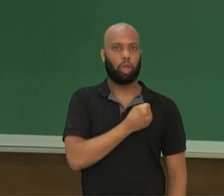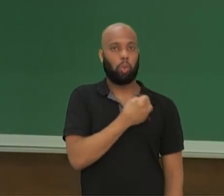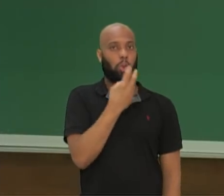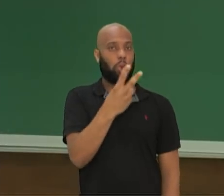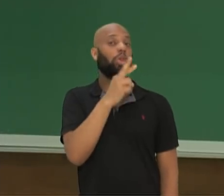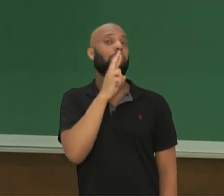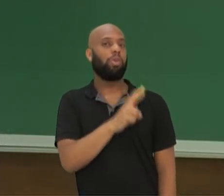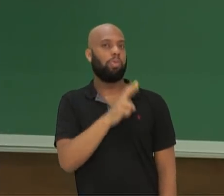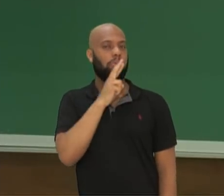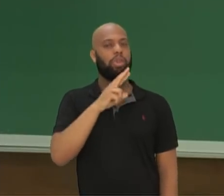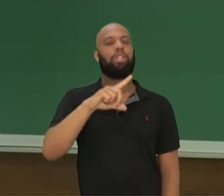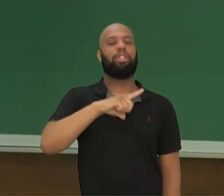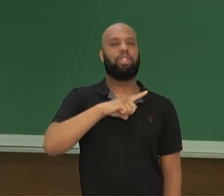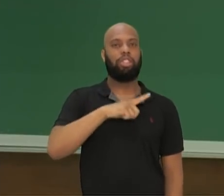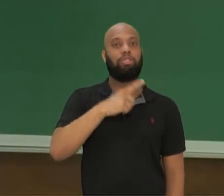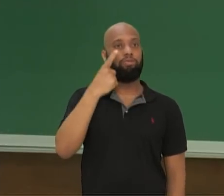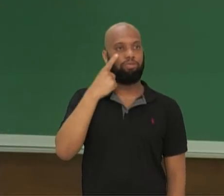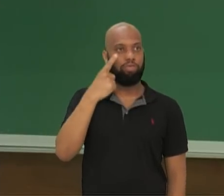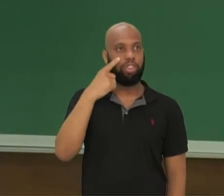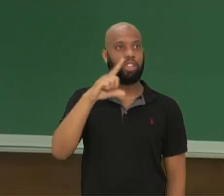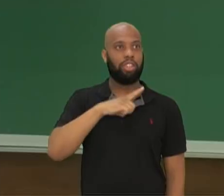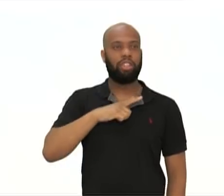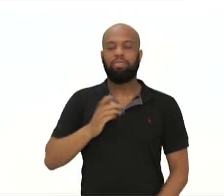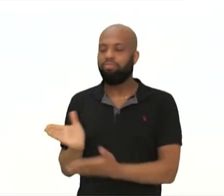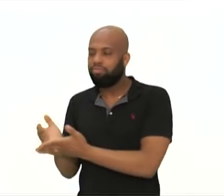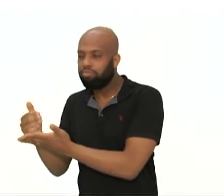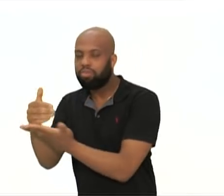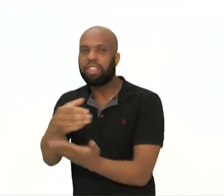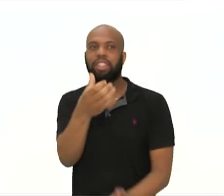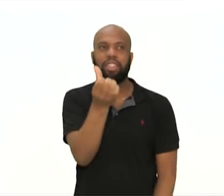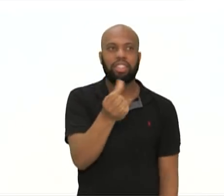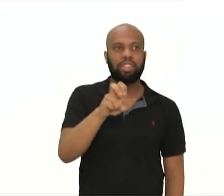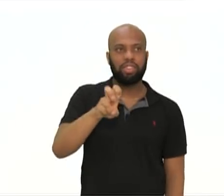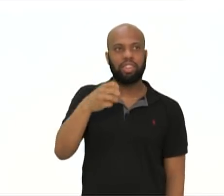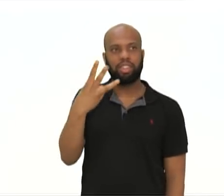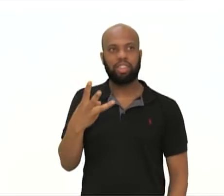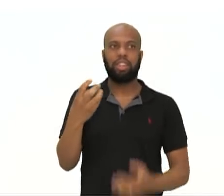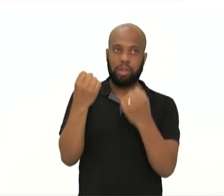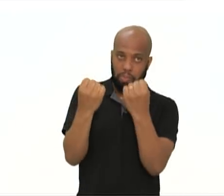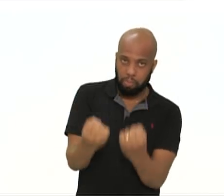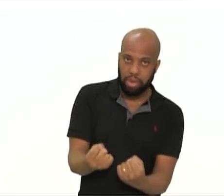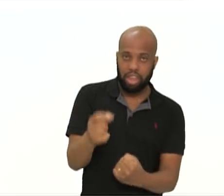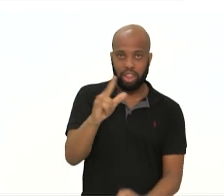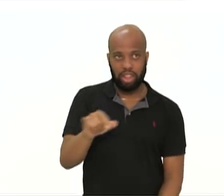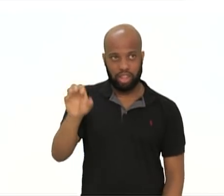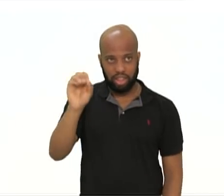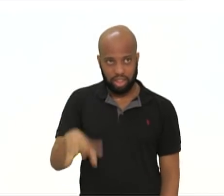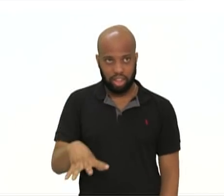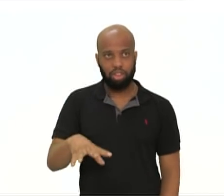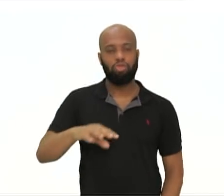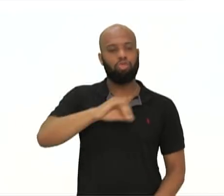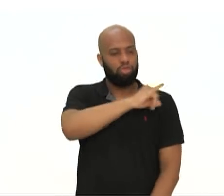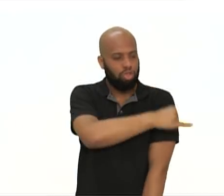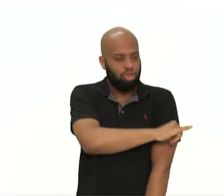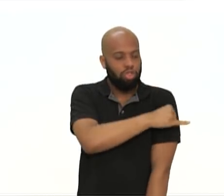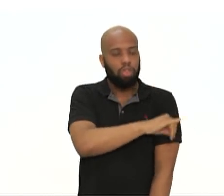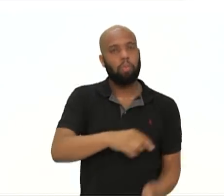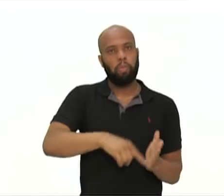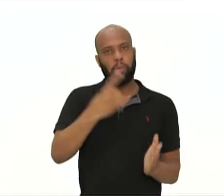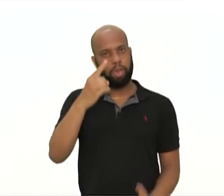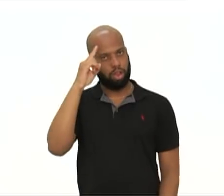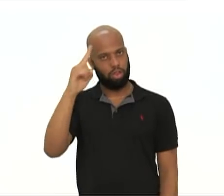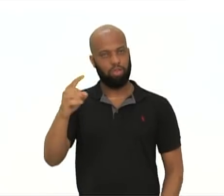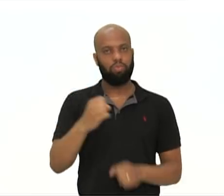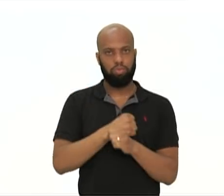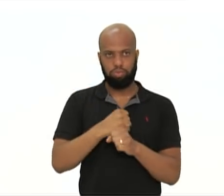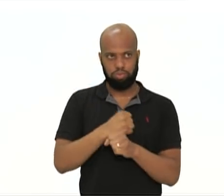resolver o exercício 2. Vamos lá. Colurbe recolhe 653 toneladas de lixo em todo o Rio no primeiro dia do